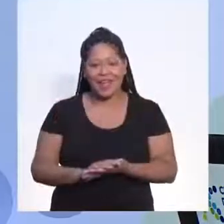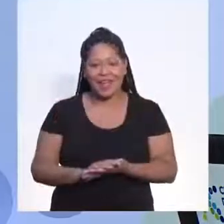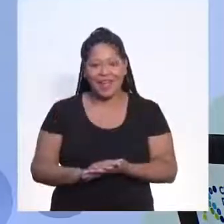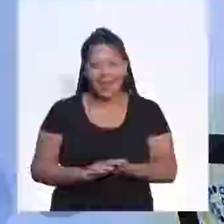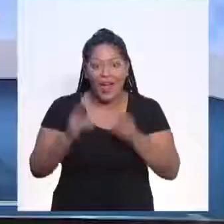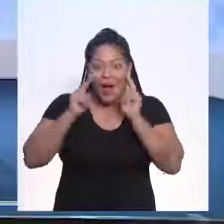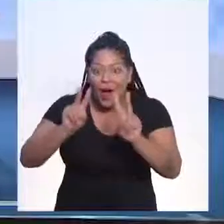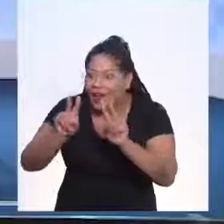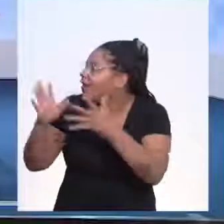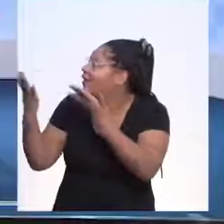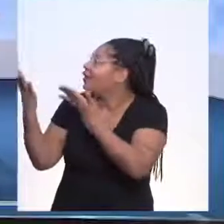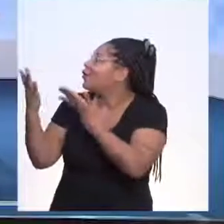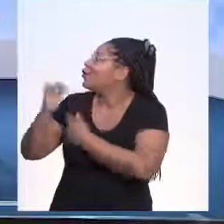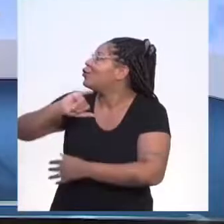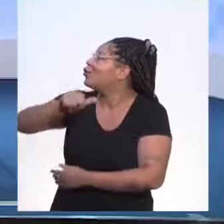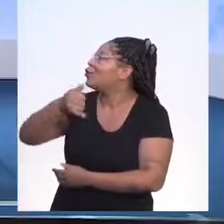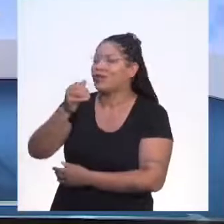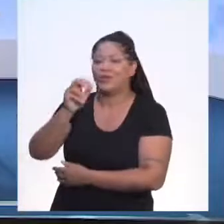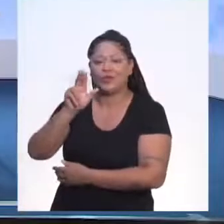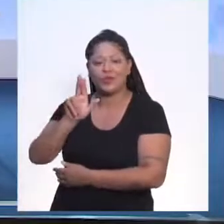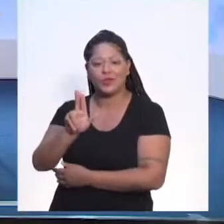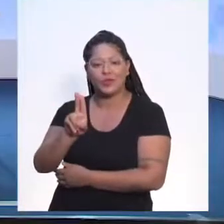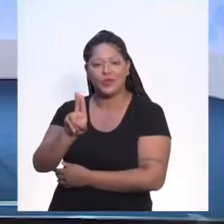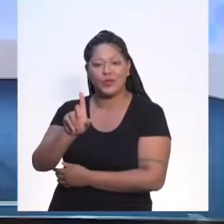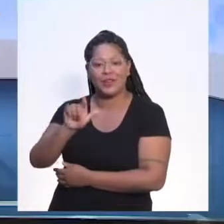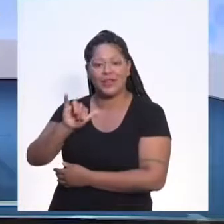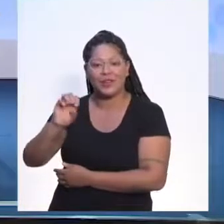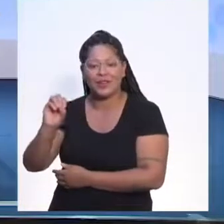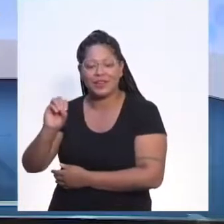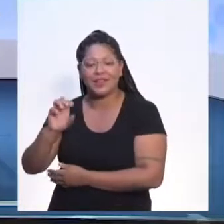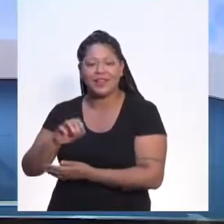Júlio César! Ai, meu Deus, apareceu alguém?